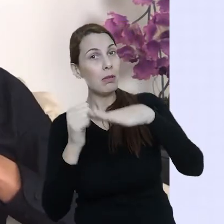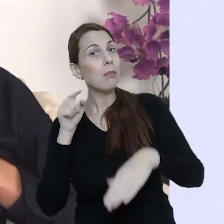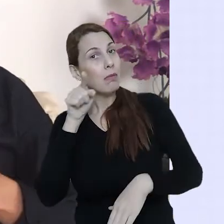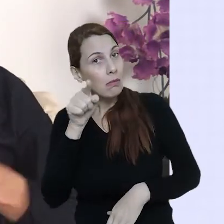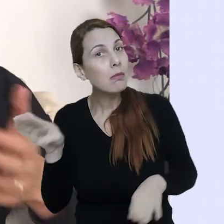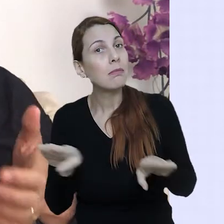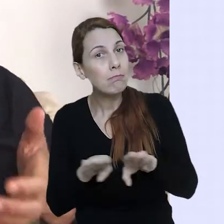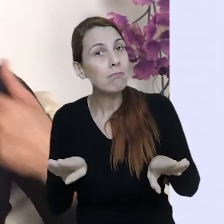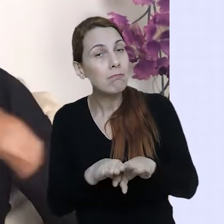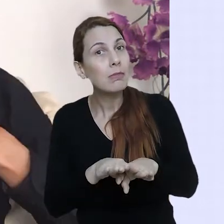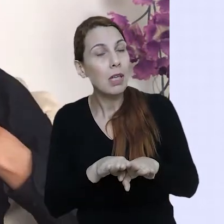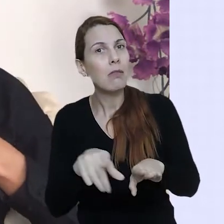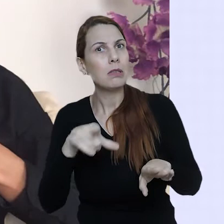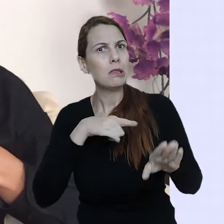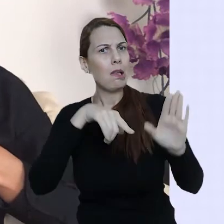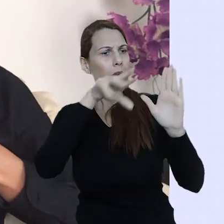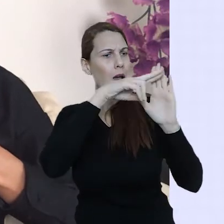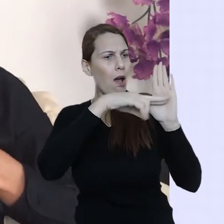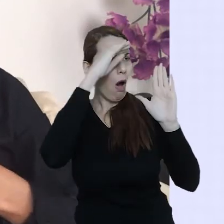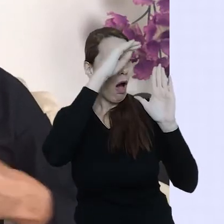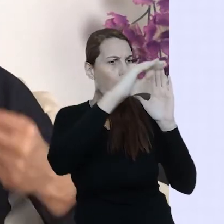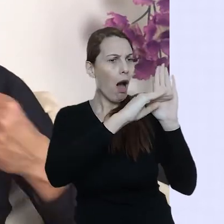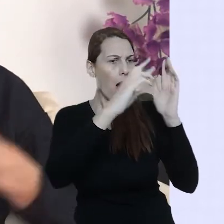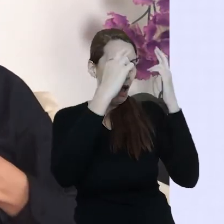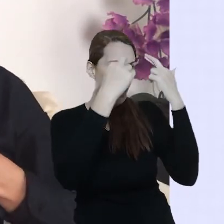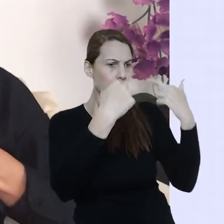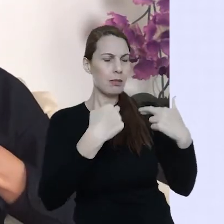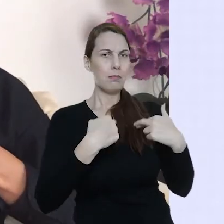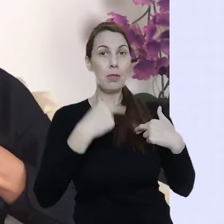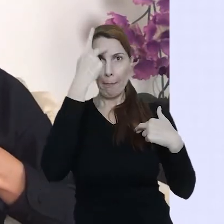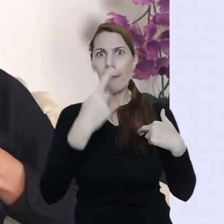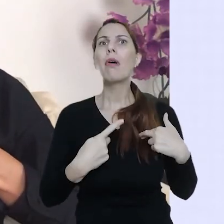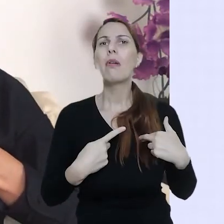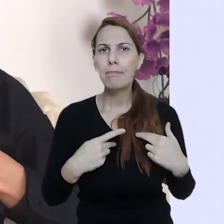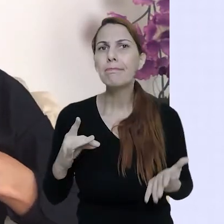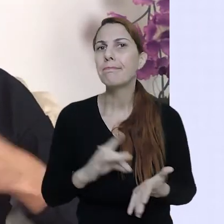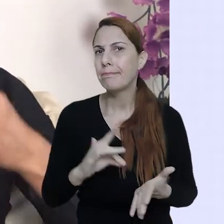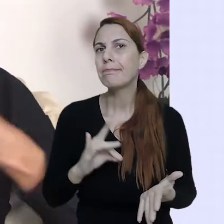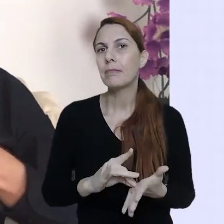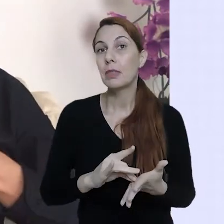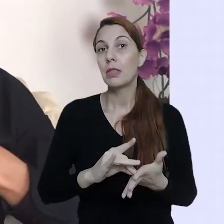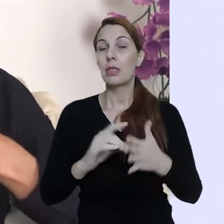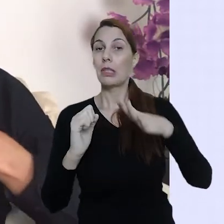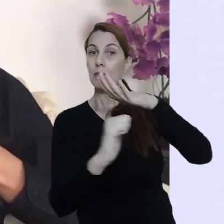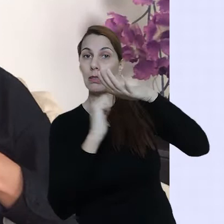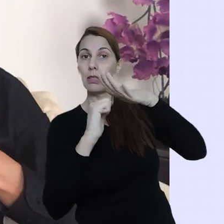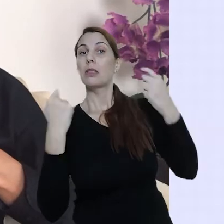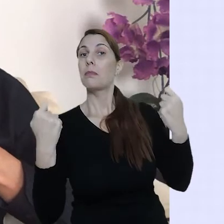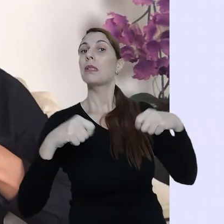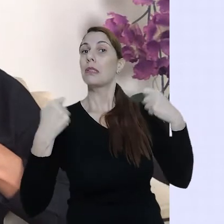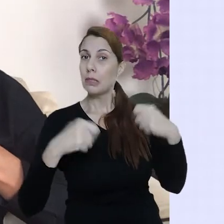você. A disciplina é um comprometimento, eu até diria um respeito consigo mesmo, tá? E que as pessoas e